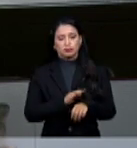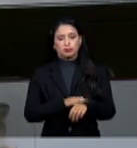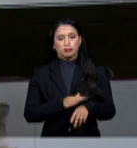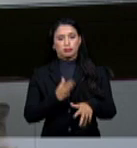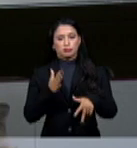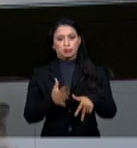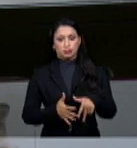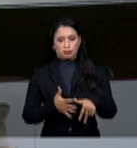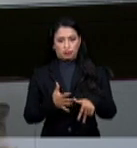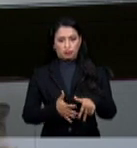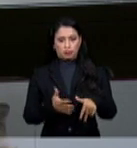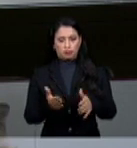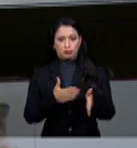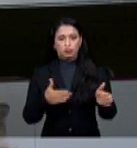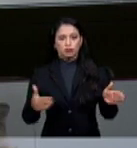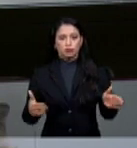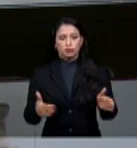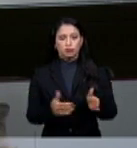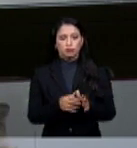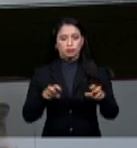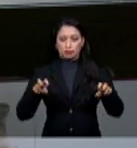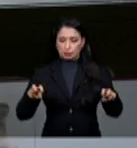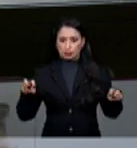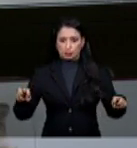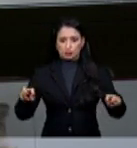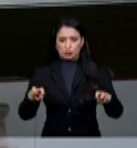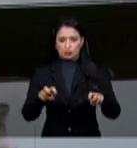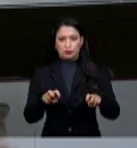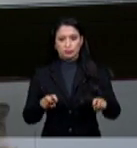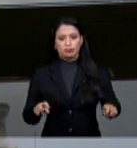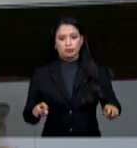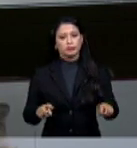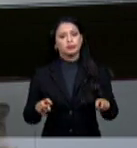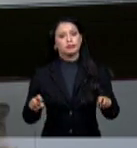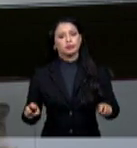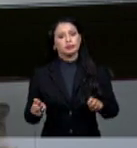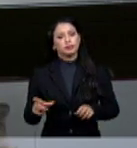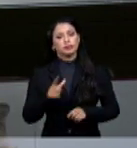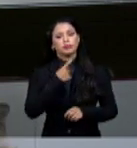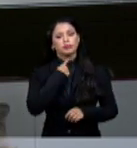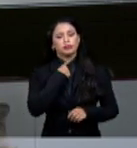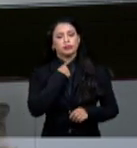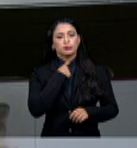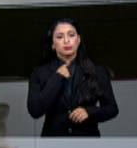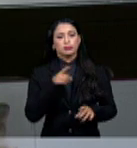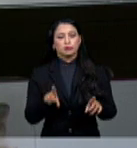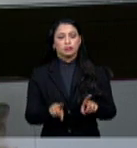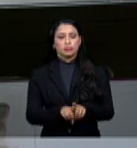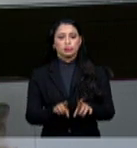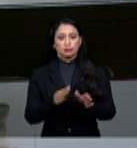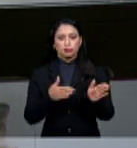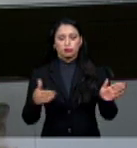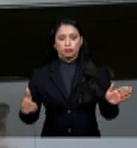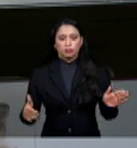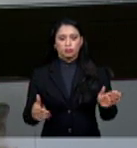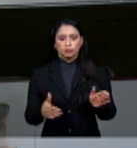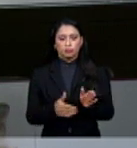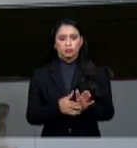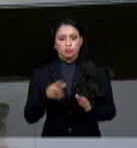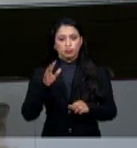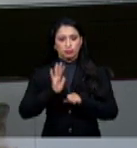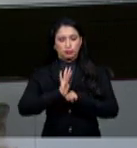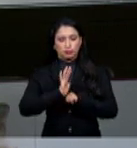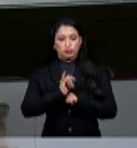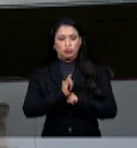estão no auditório. Um lenço colorido envolto no pescoço, um blazer preto sobre